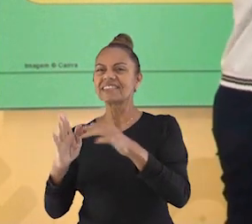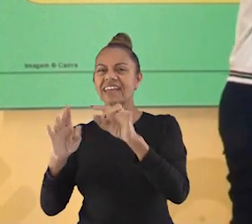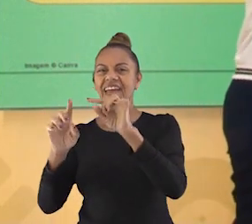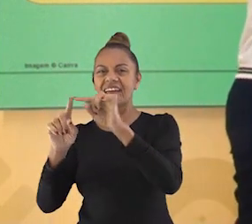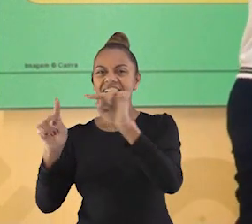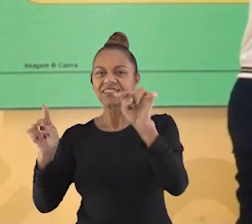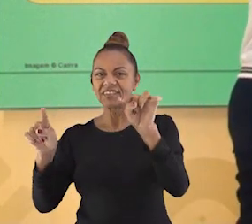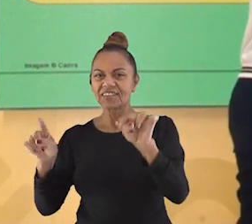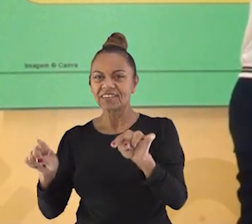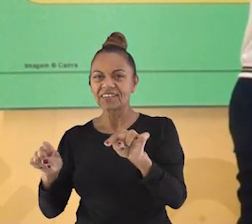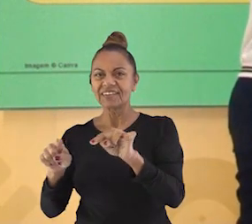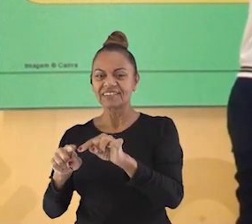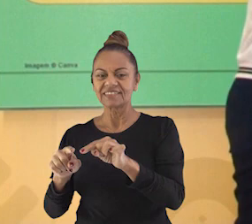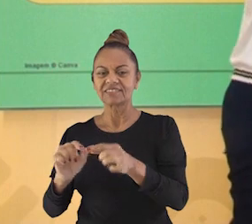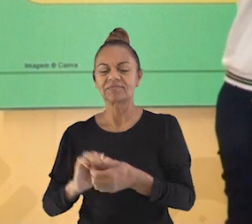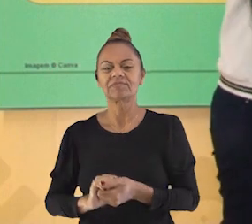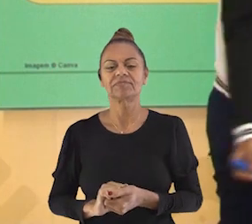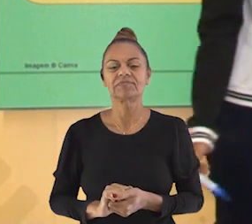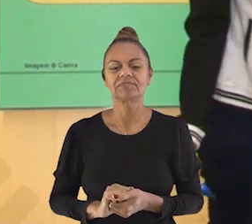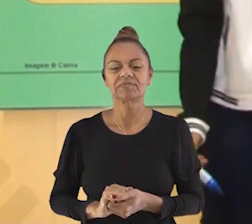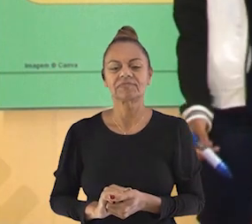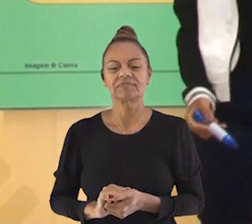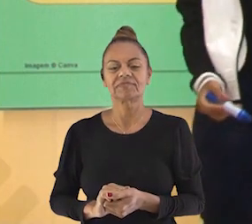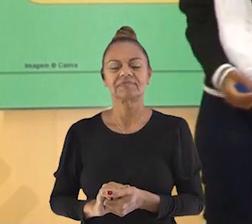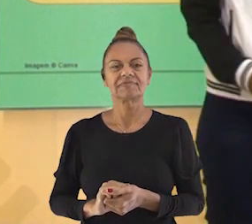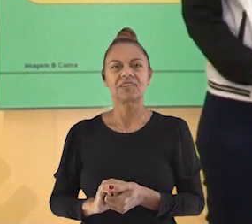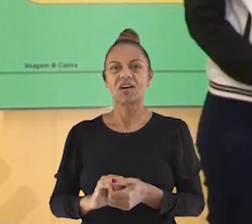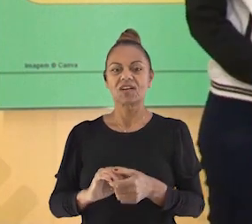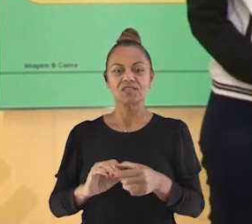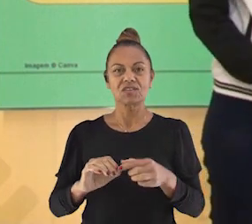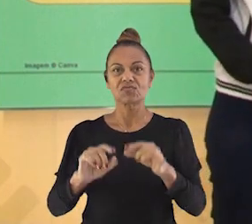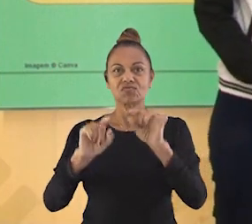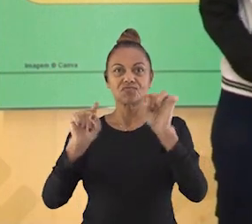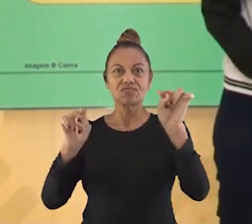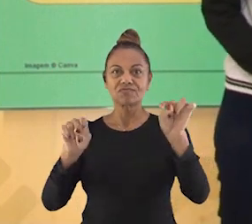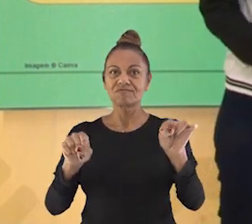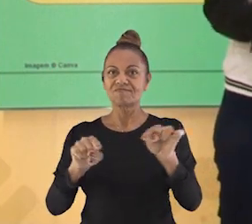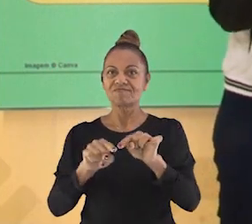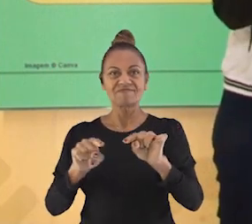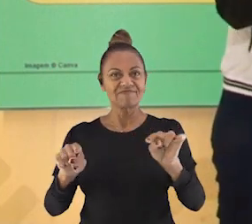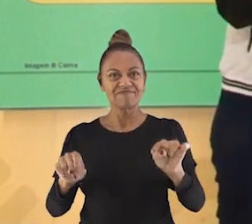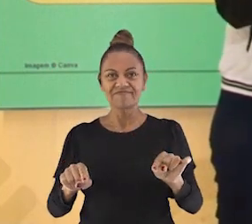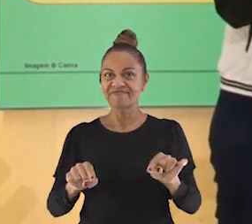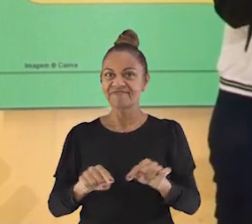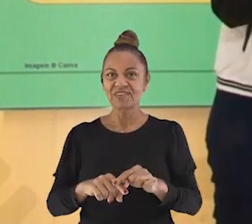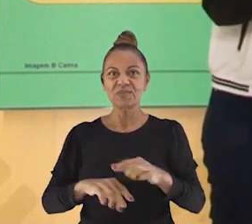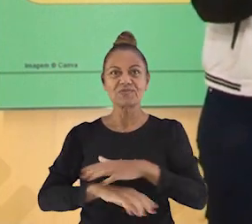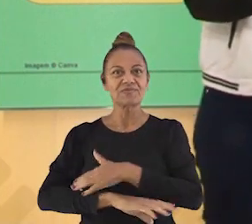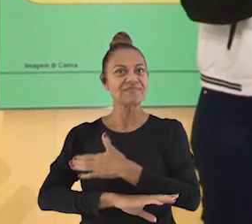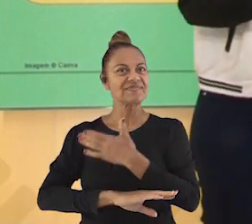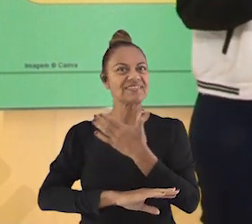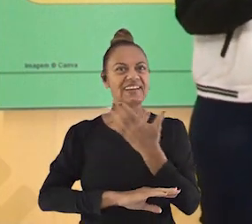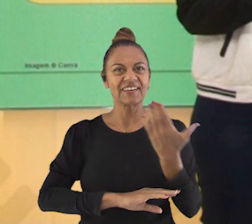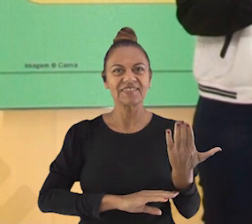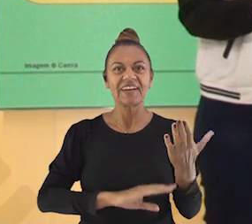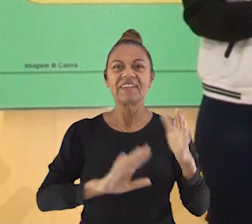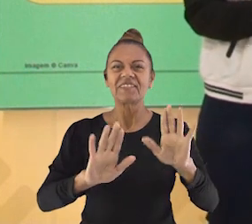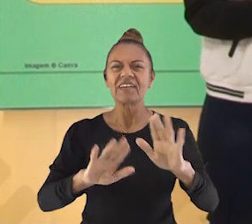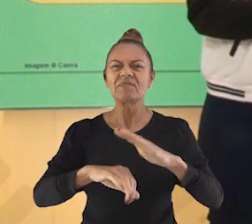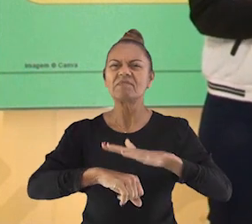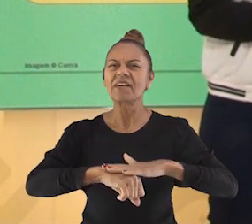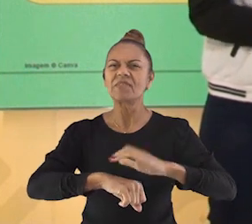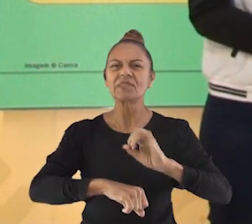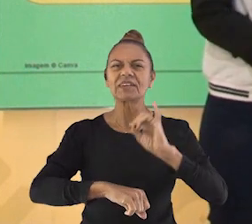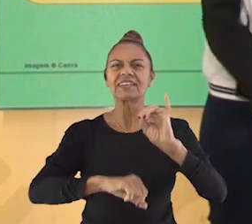Até conseguir fazer um quadrinho. Se a gente fosse jogar tudo isso, a gente ia ficar aqui até amanhã. Mas eu acho que já deu pra